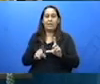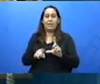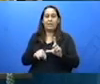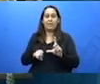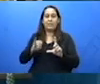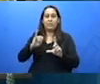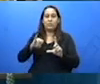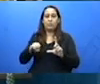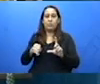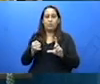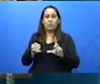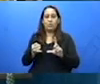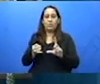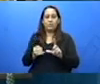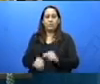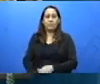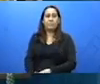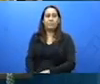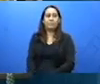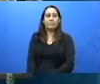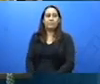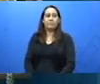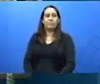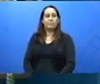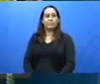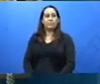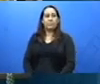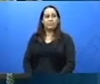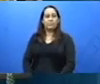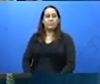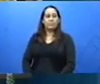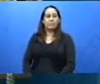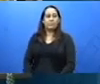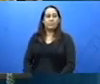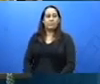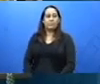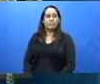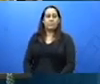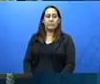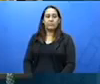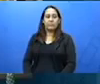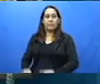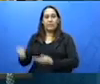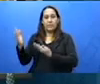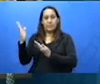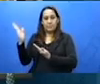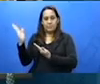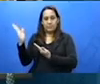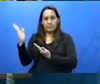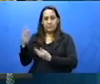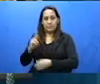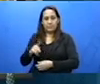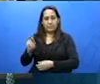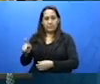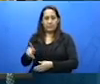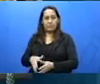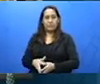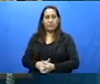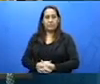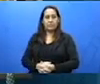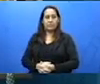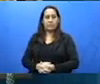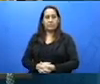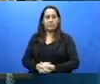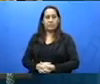J. Sabe por quê? É o mesmo movimento. Ó, topete, todos eles são topetudos,